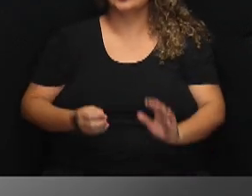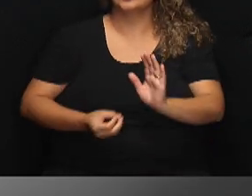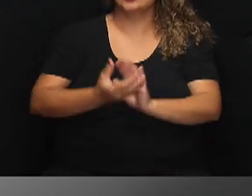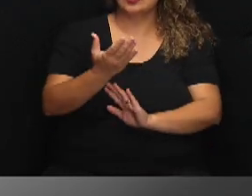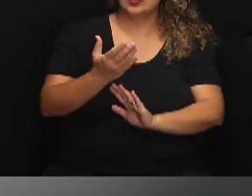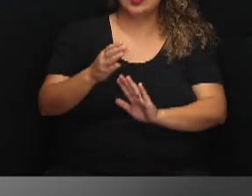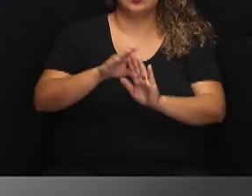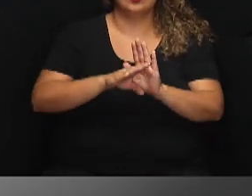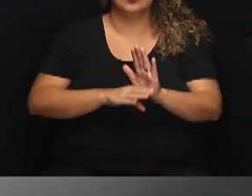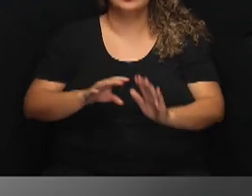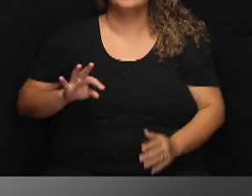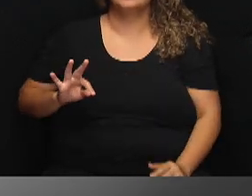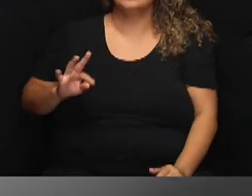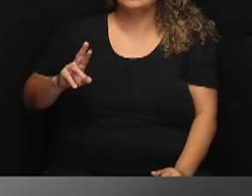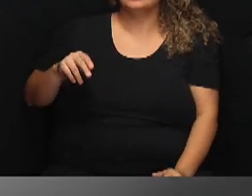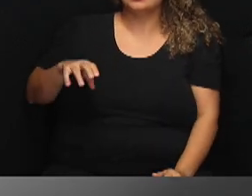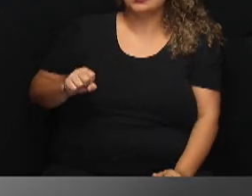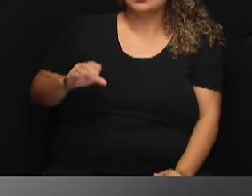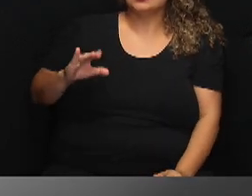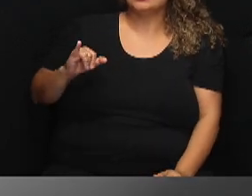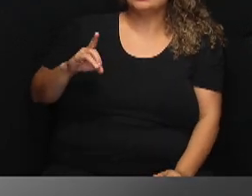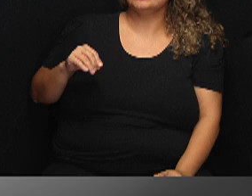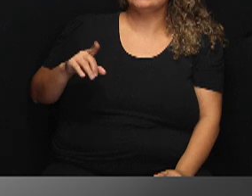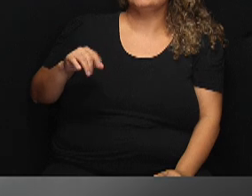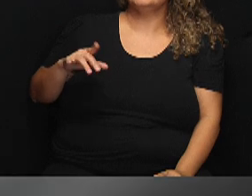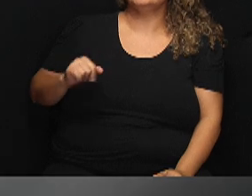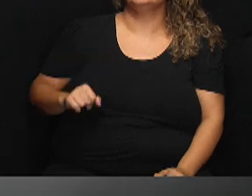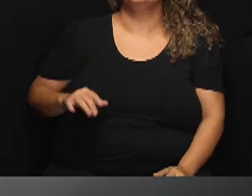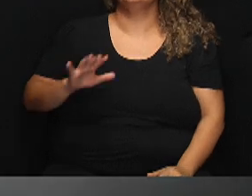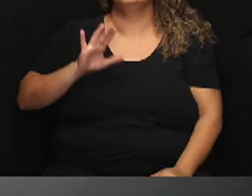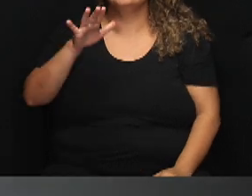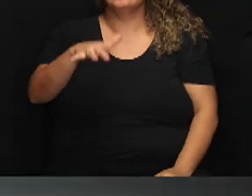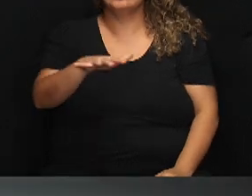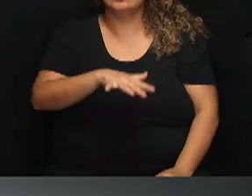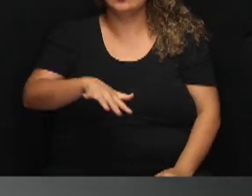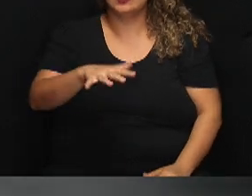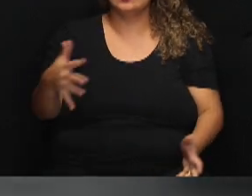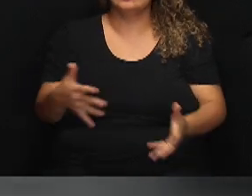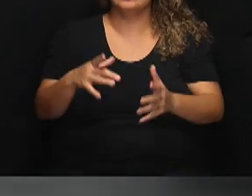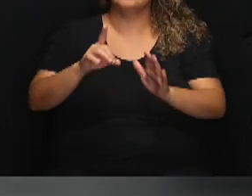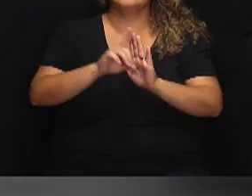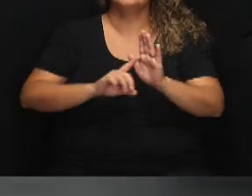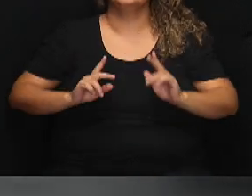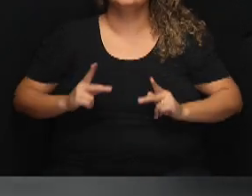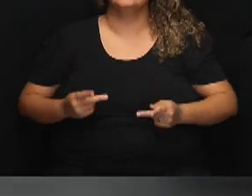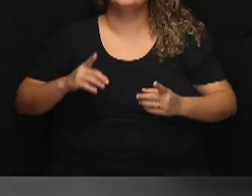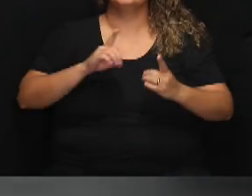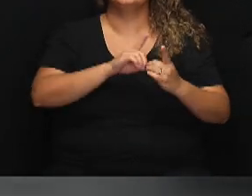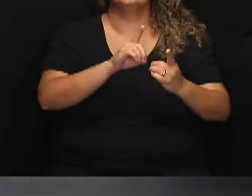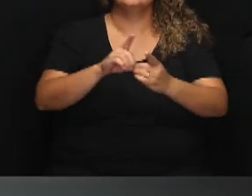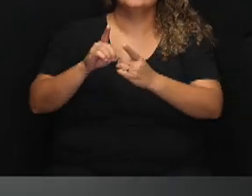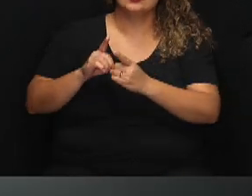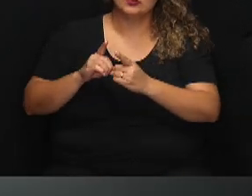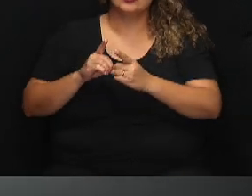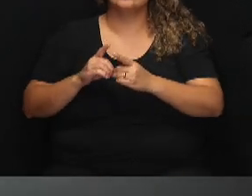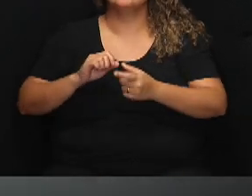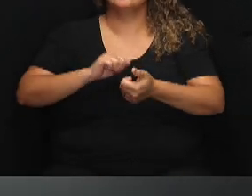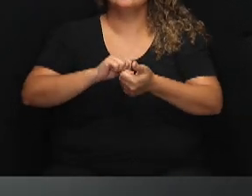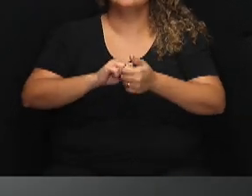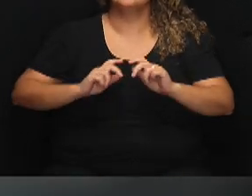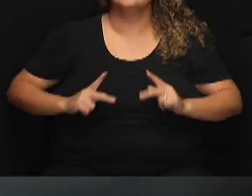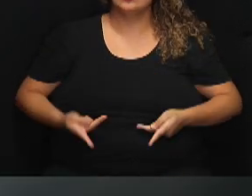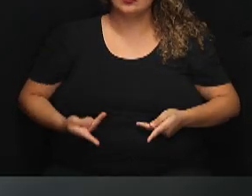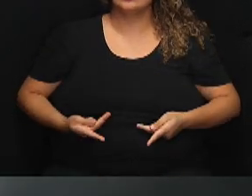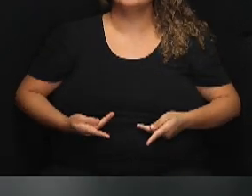programa Transcidadania, destinado à promoção dos direitos humanos, da cidadania e do atendimento qualificado e humanizado de pessoas